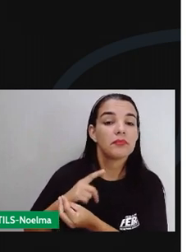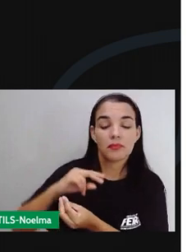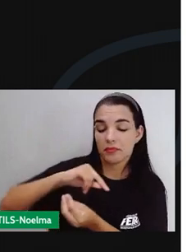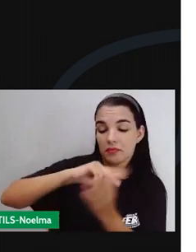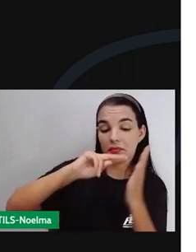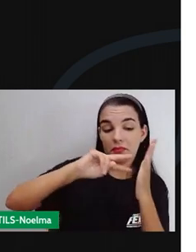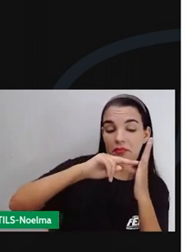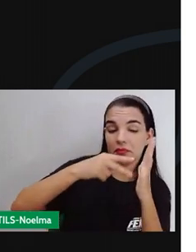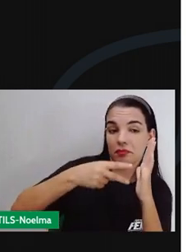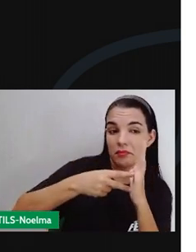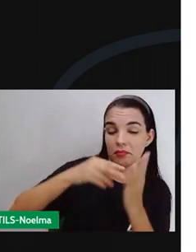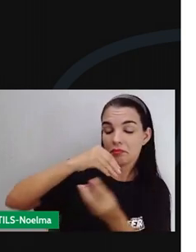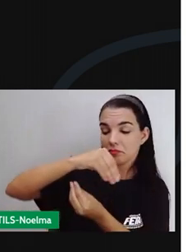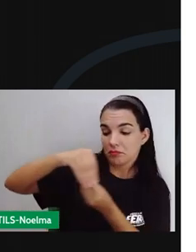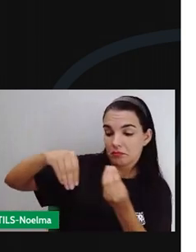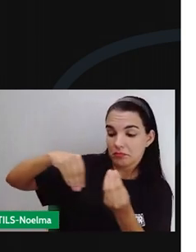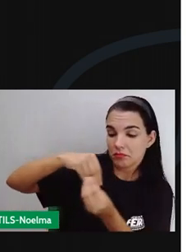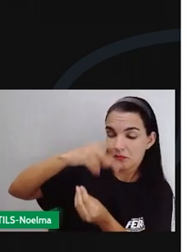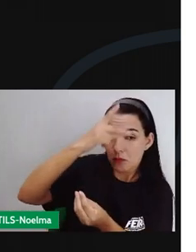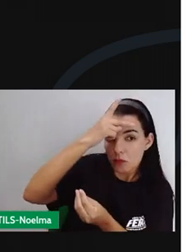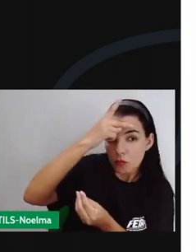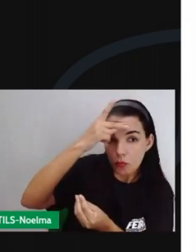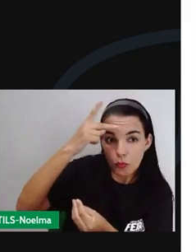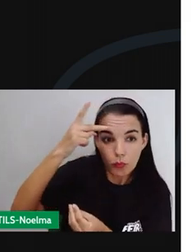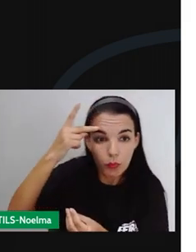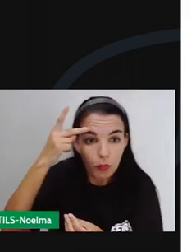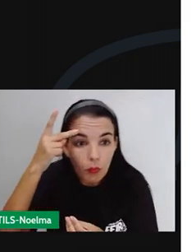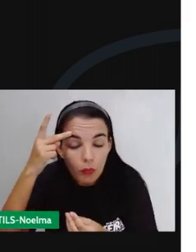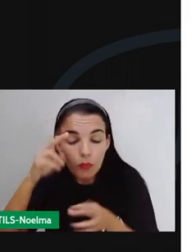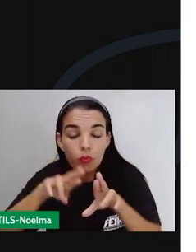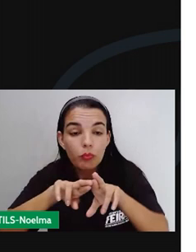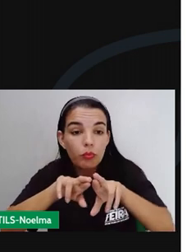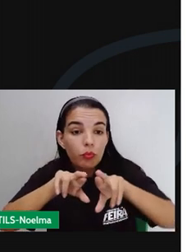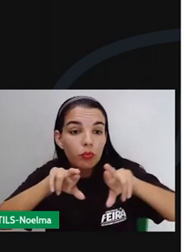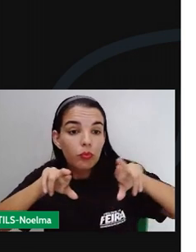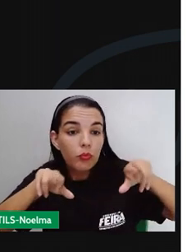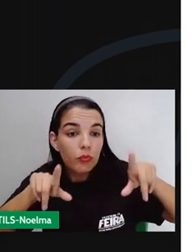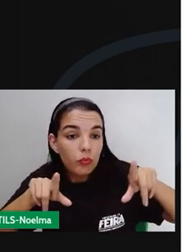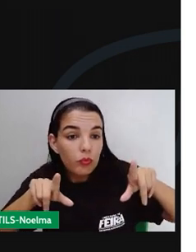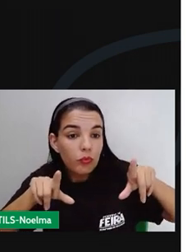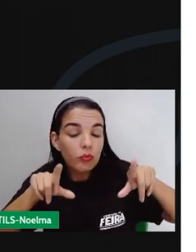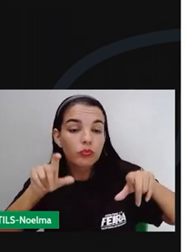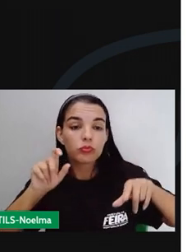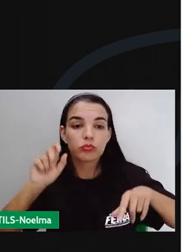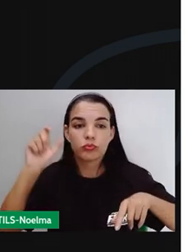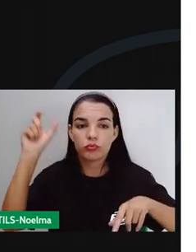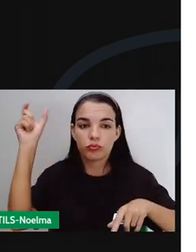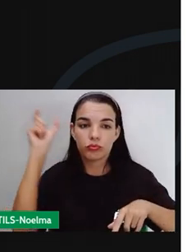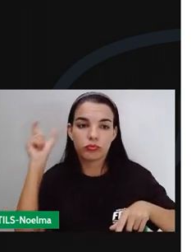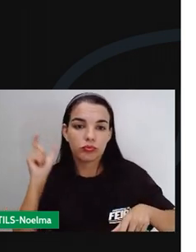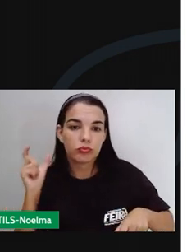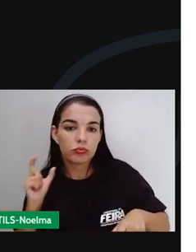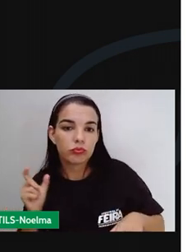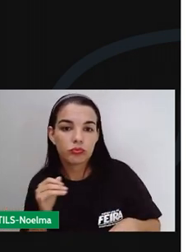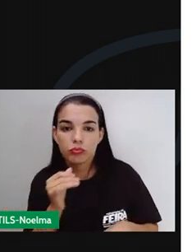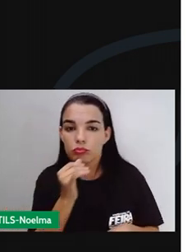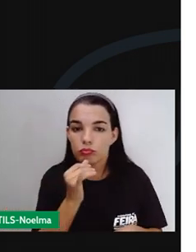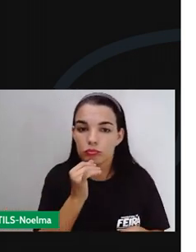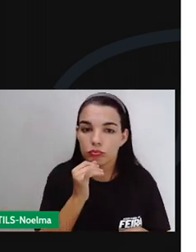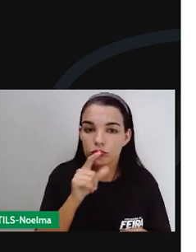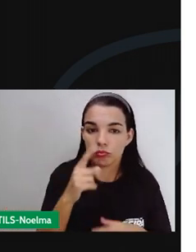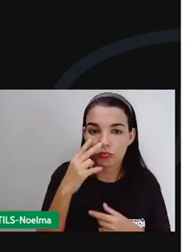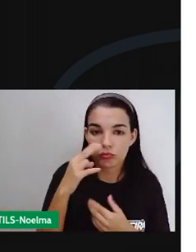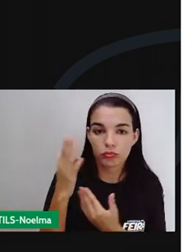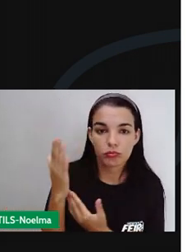mistura de povos e de diferentes etnias, como, por exemplo, do europeu com o africano,